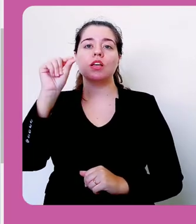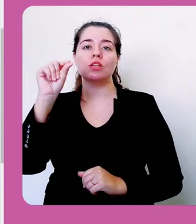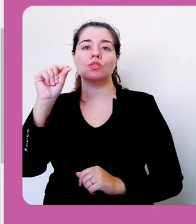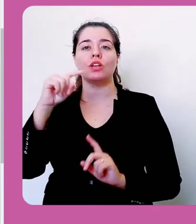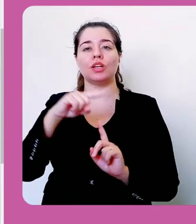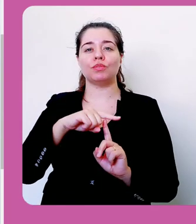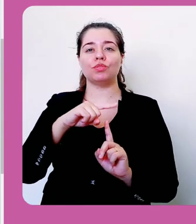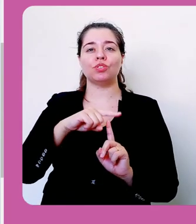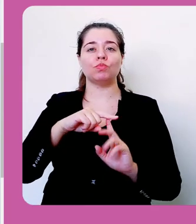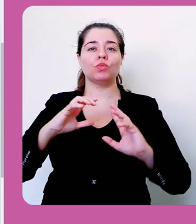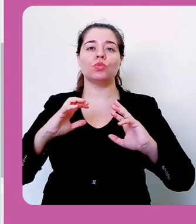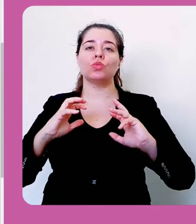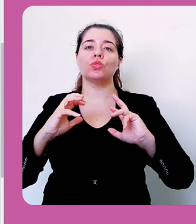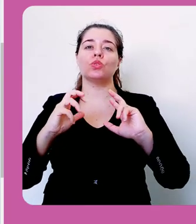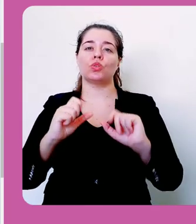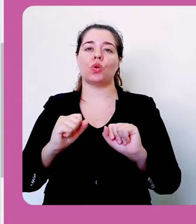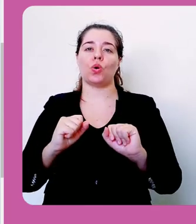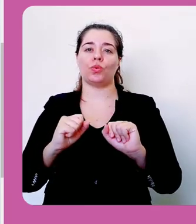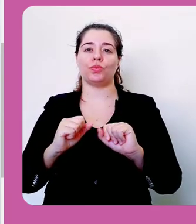todos para